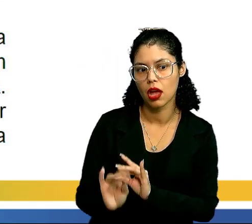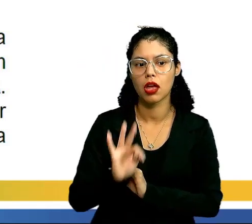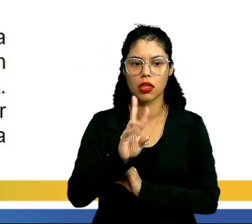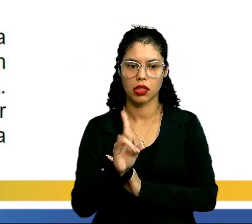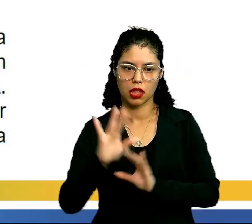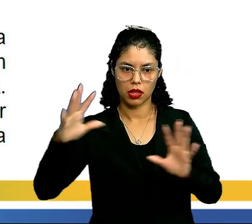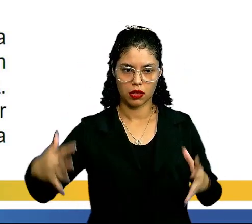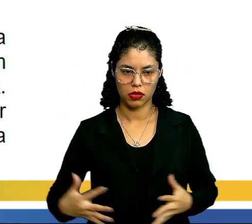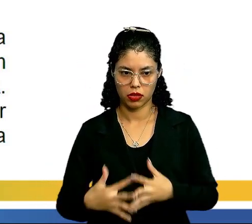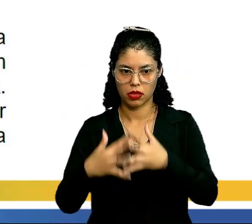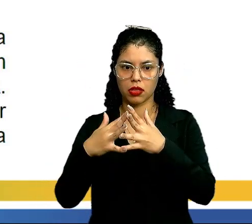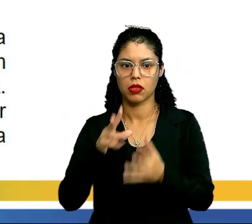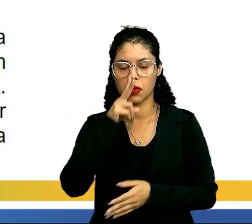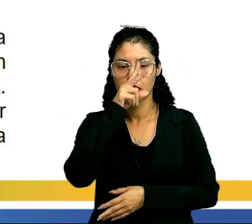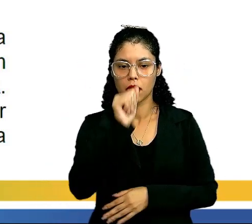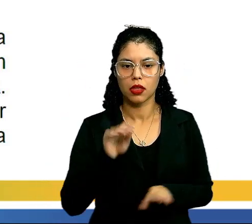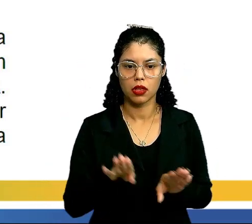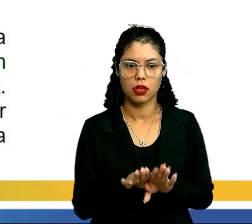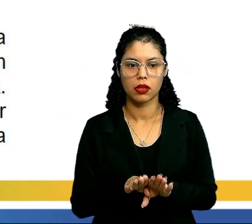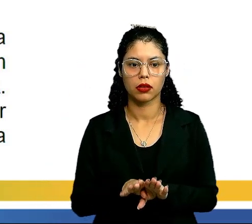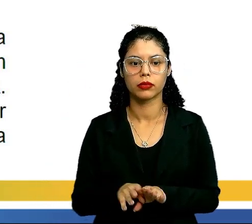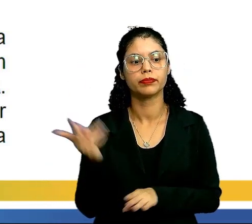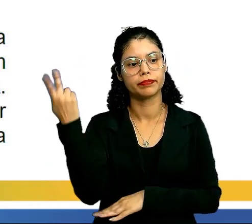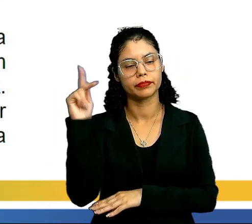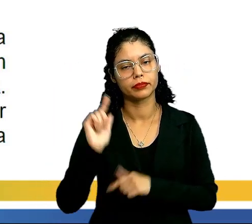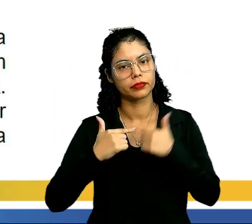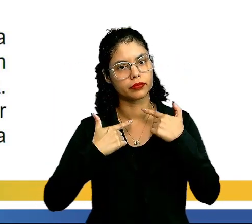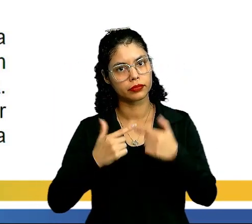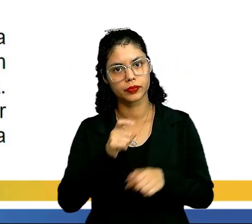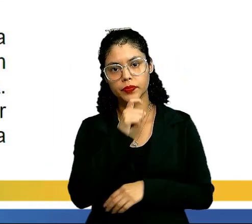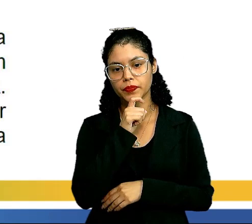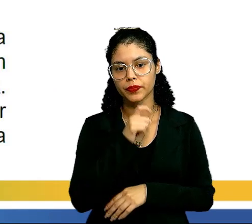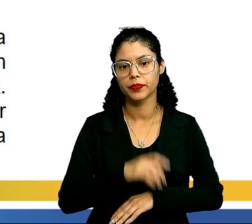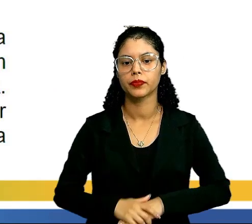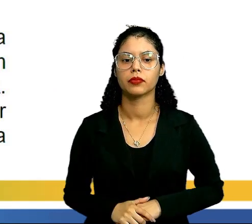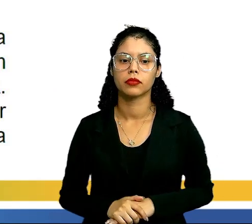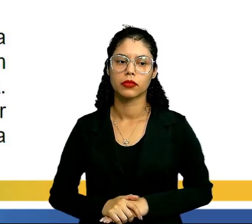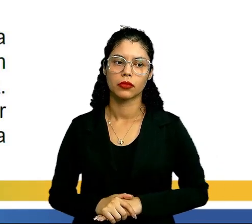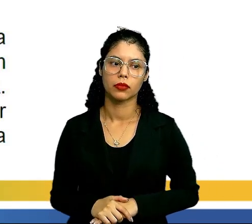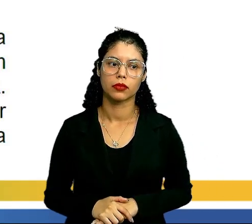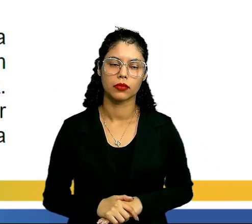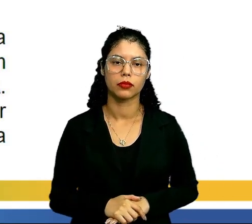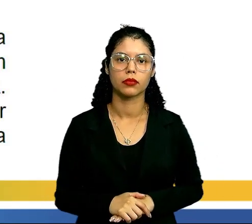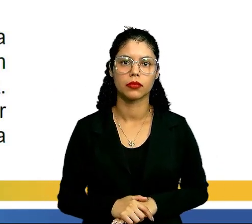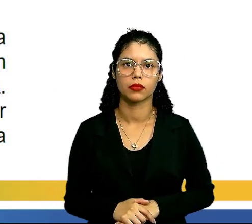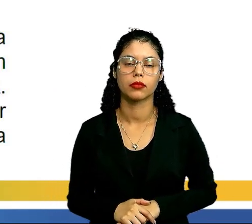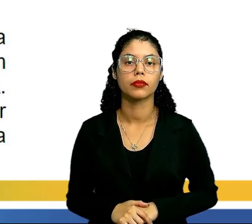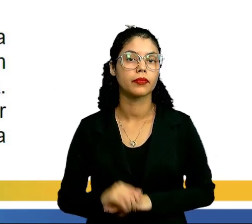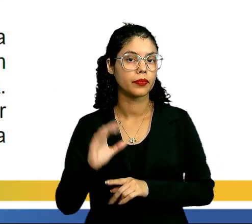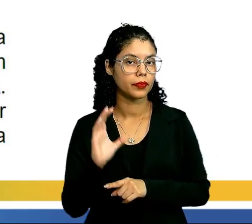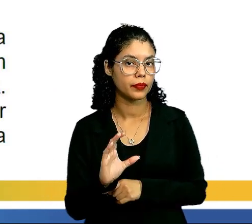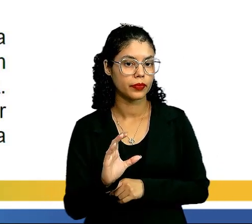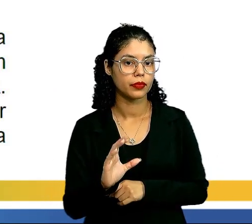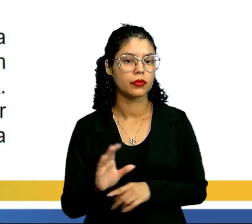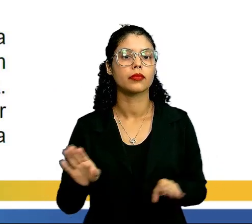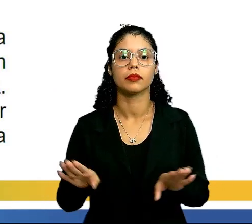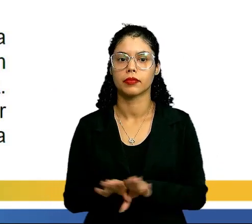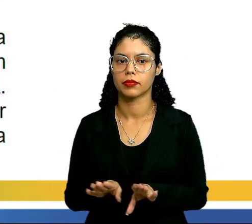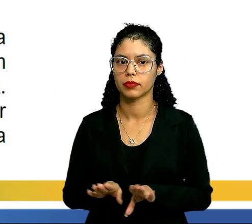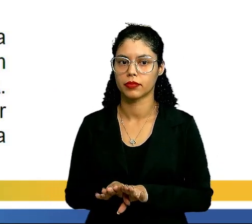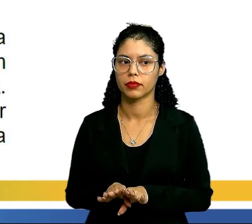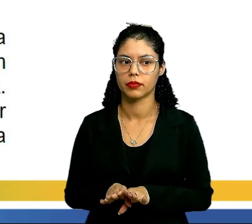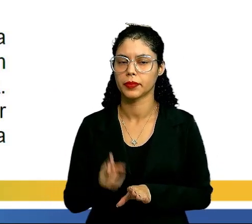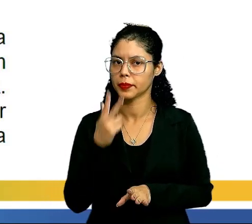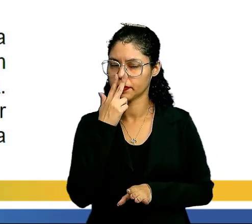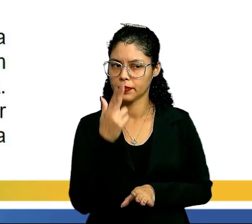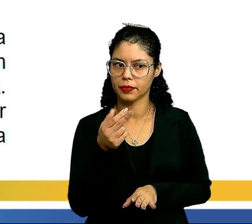determinadas relações internacionais de poder do período da Guerra Fria. Essa alternativa também